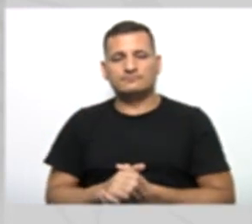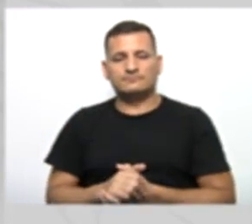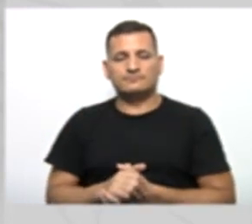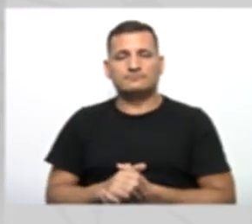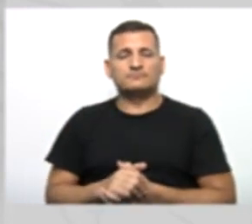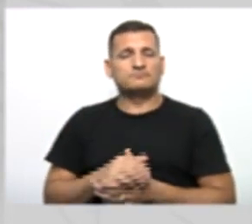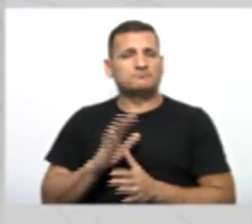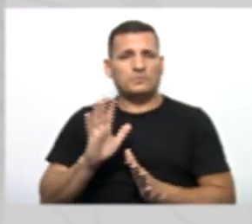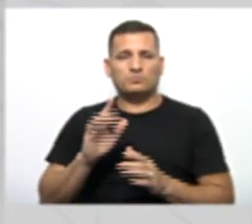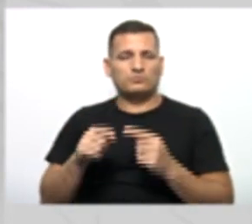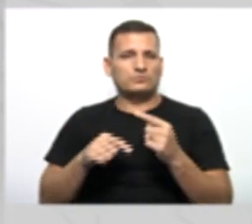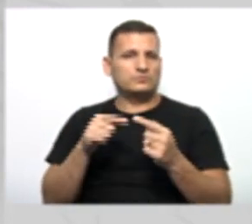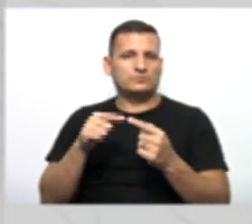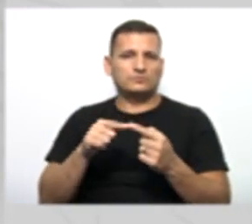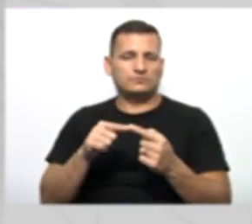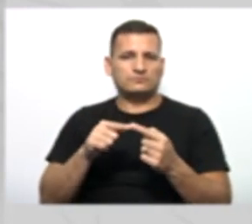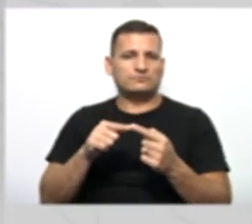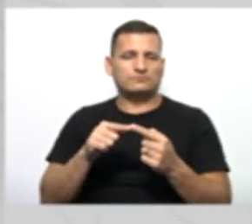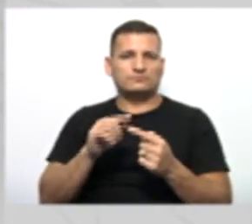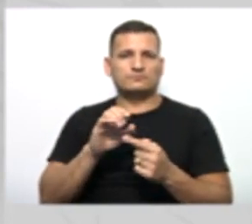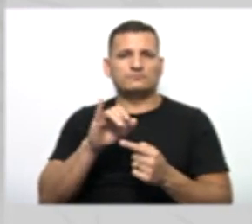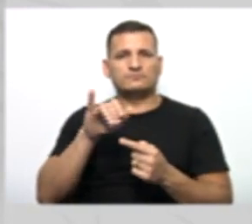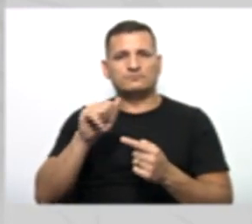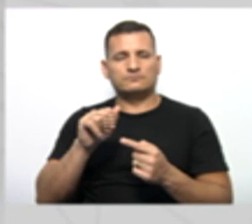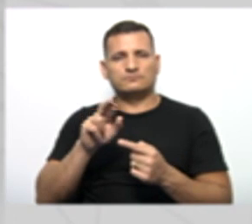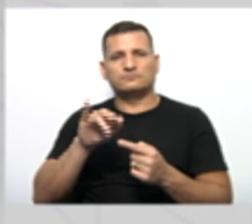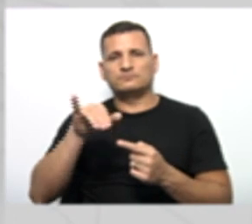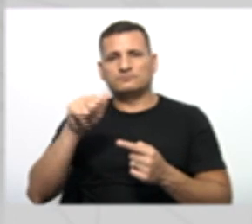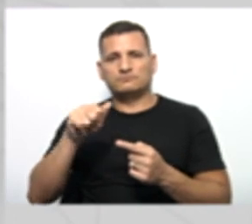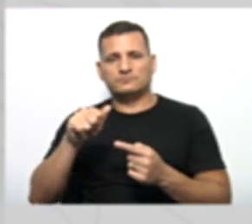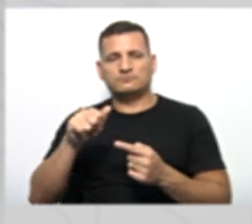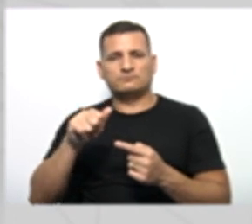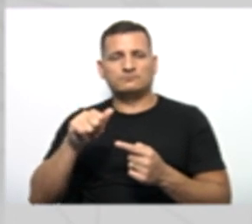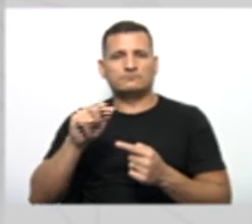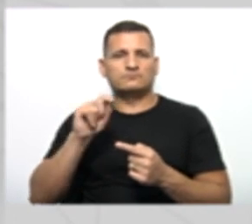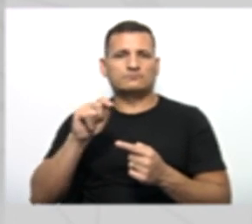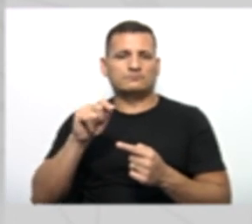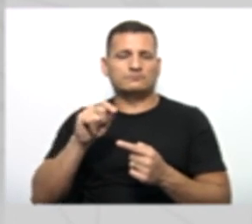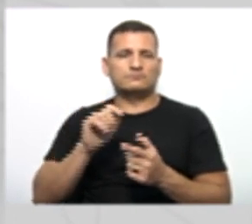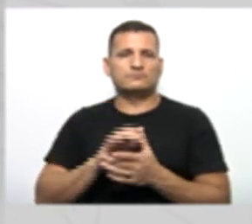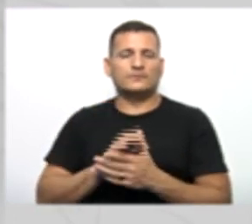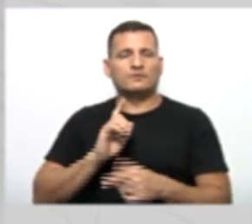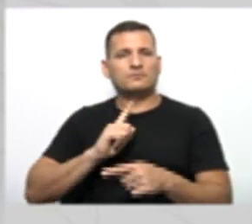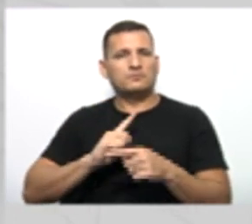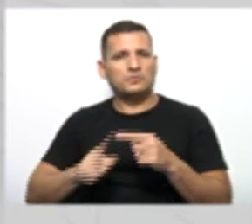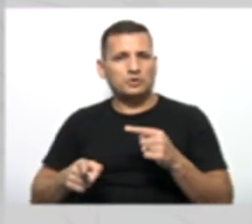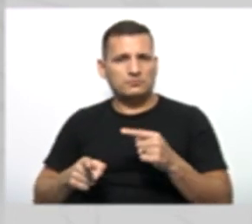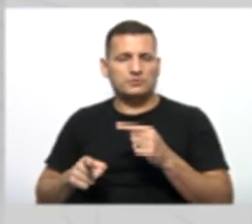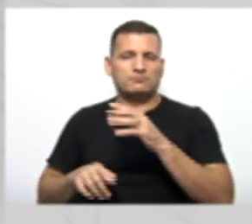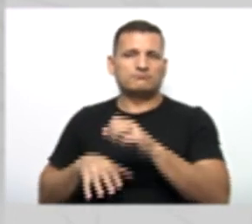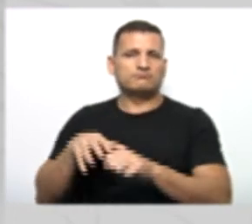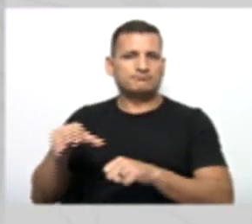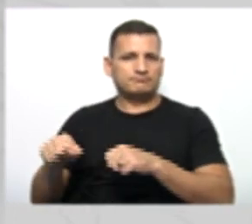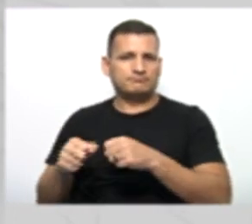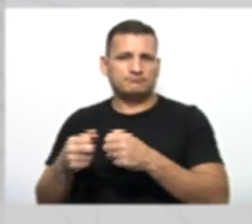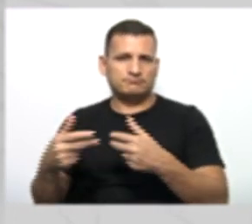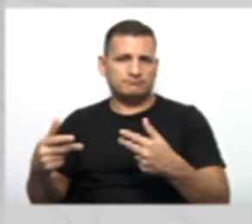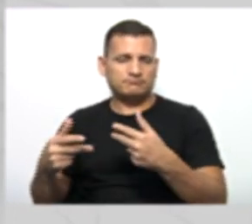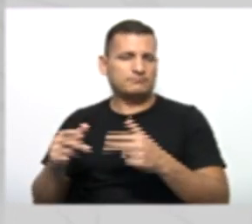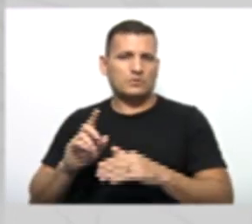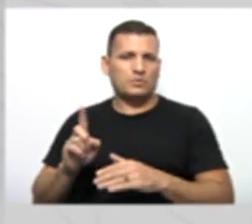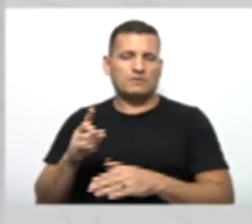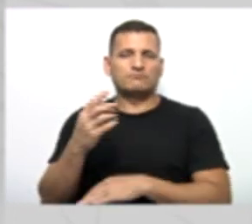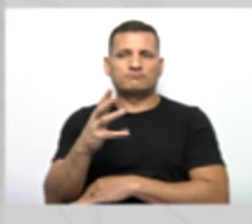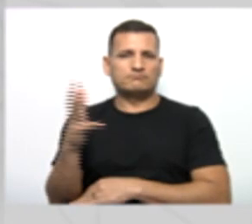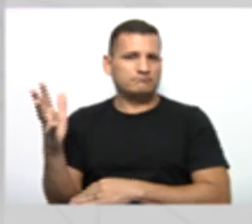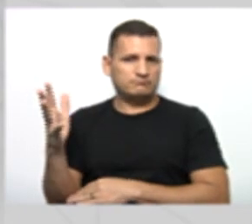é um objetivo, não é o centro da legislação ambiental, não é a natureza, não é o meio ambiente